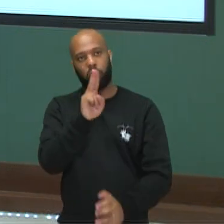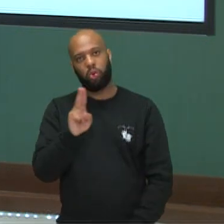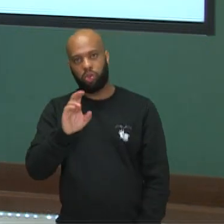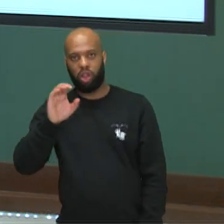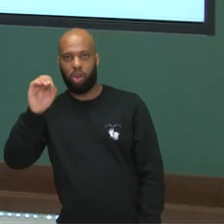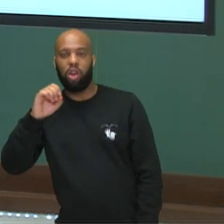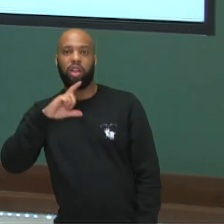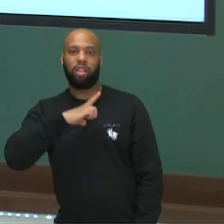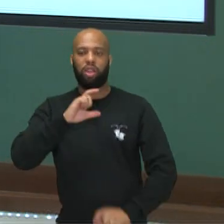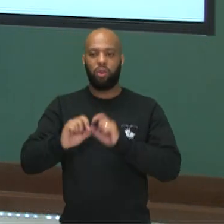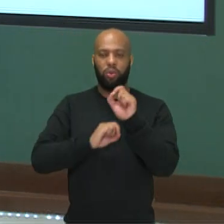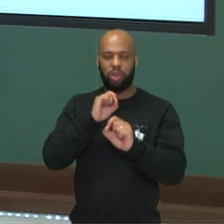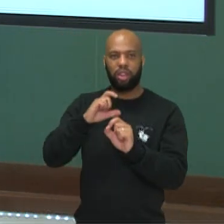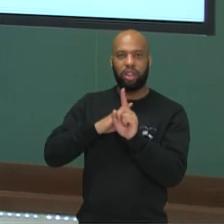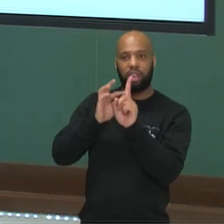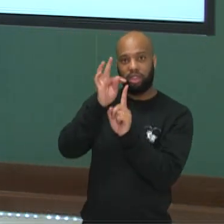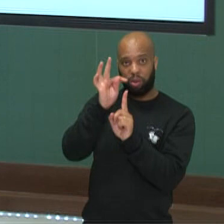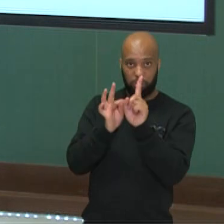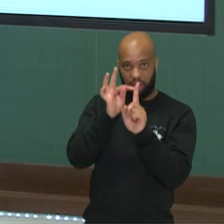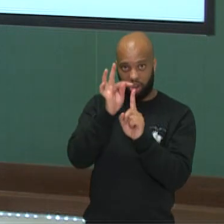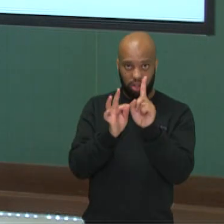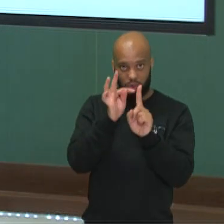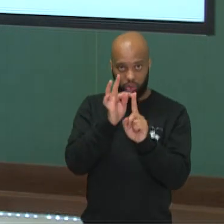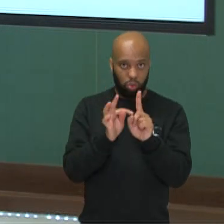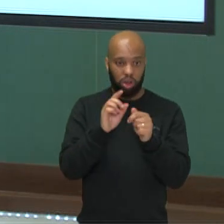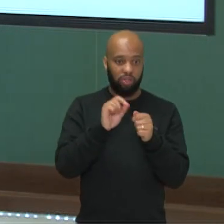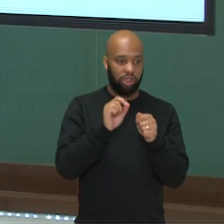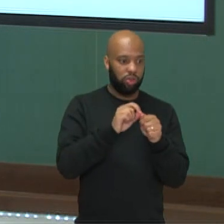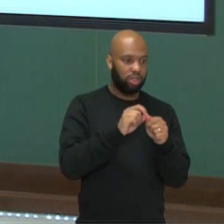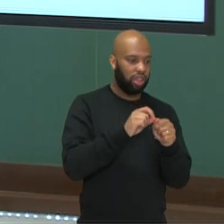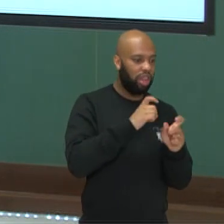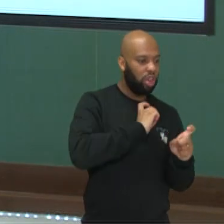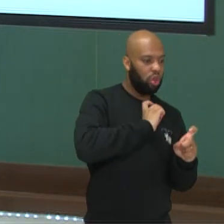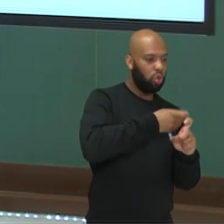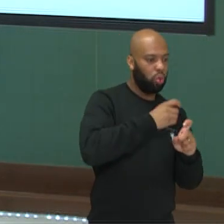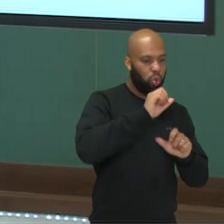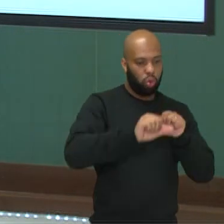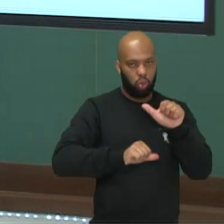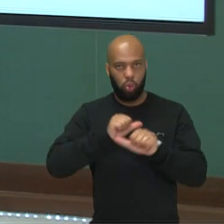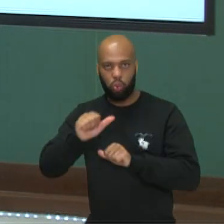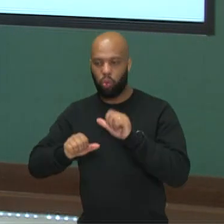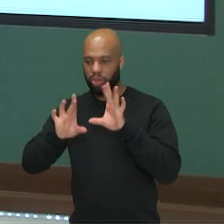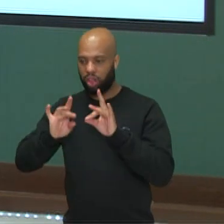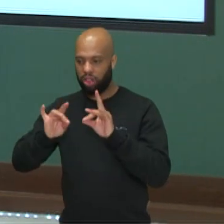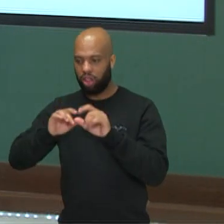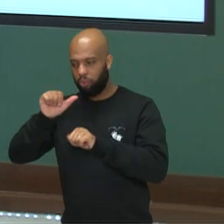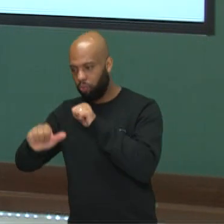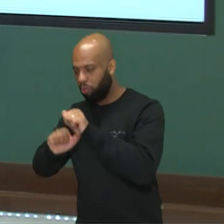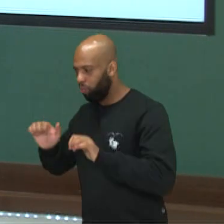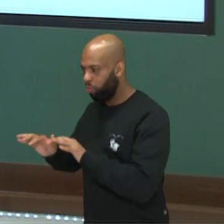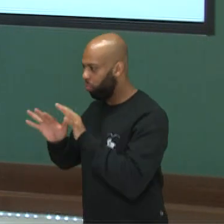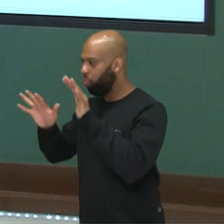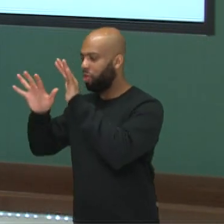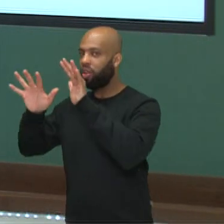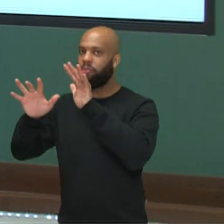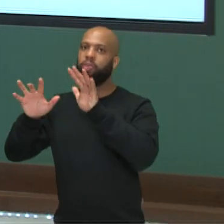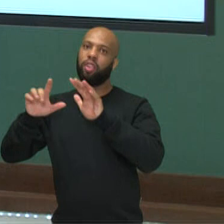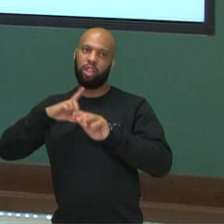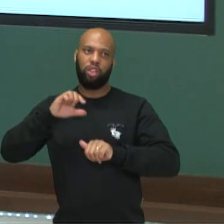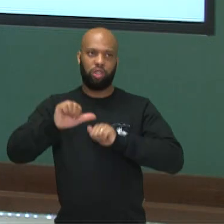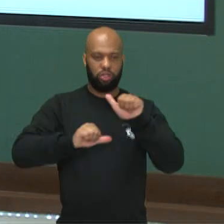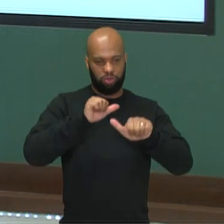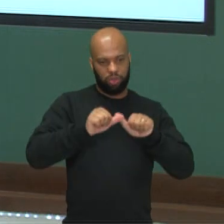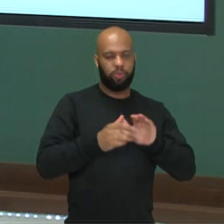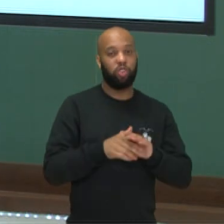ponto de fusão e ponto de ebulição relativamente baixo. Muito bem, agora eu deixei aqui